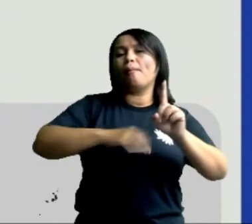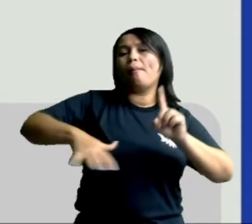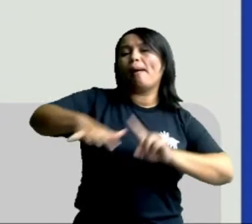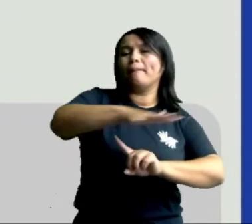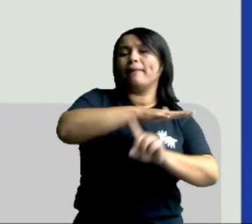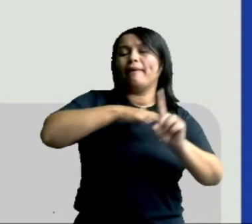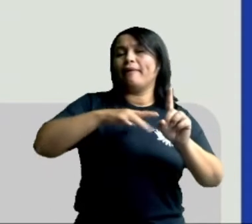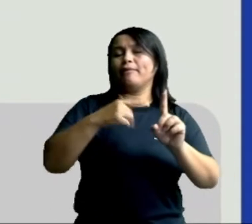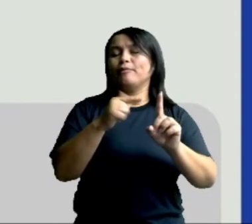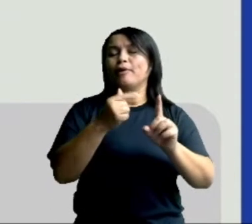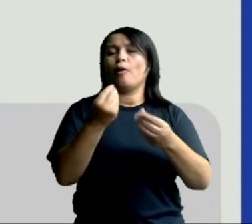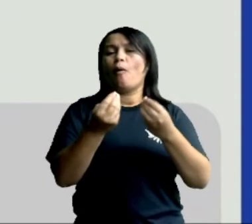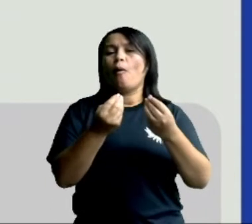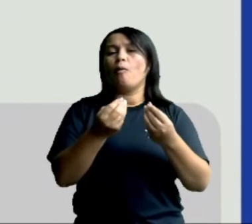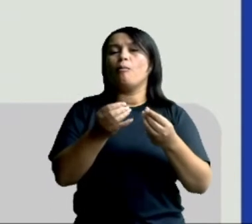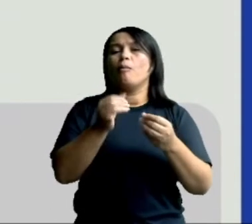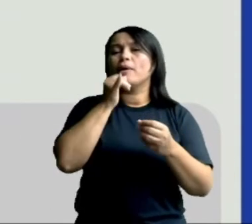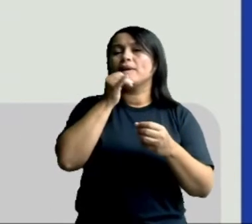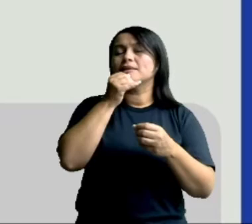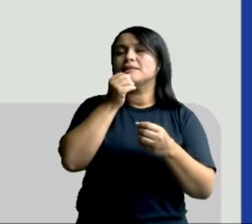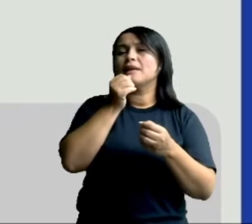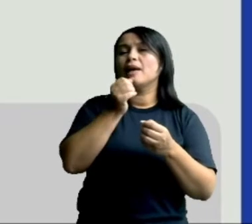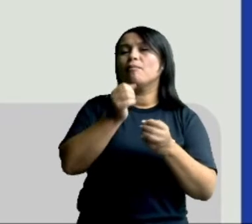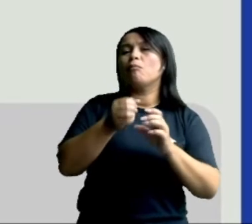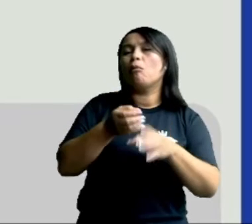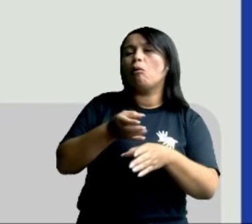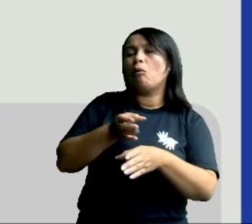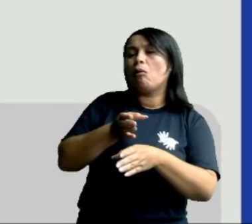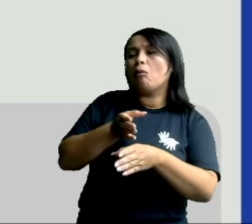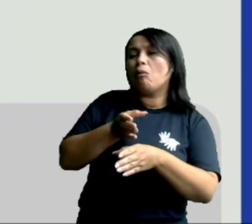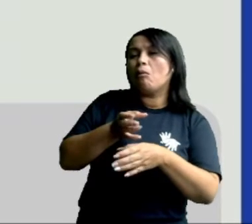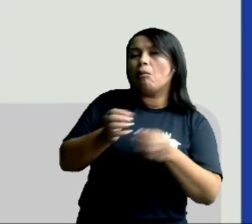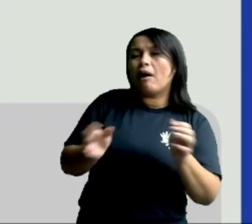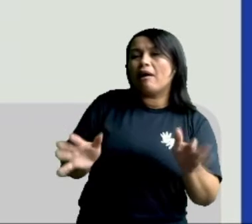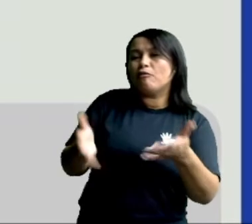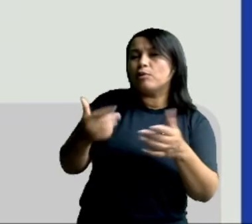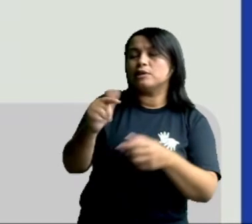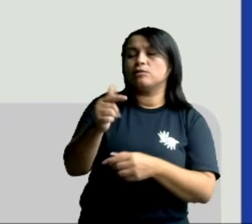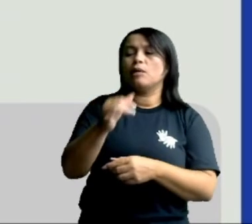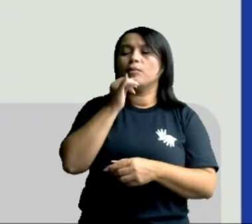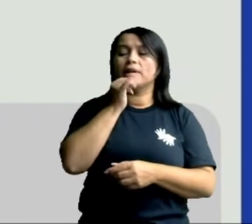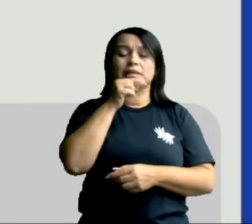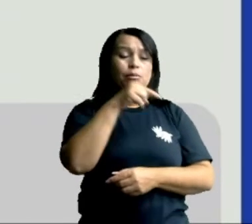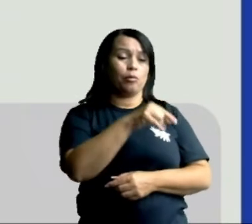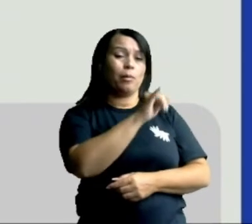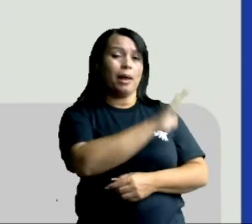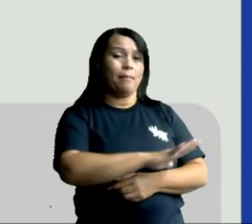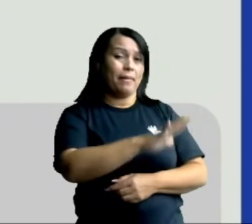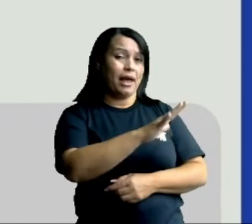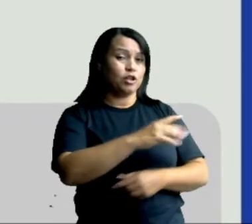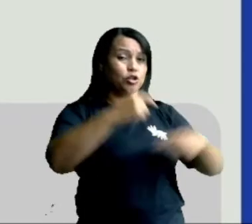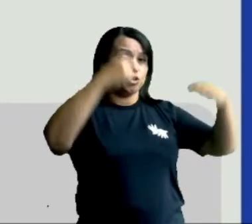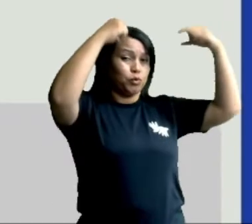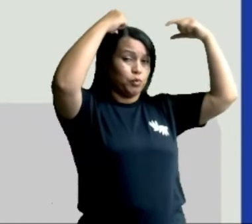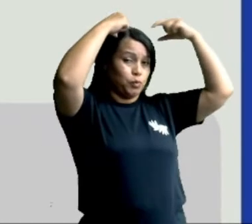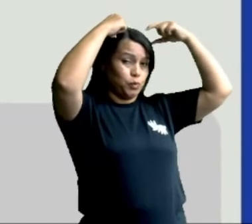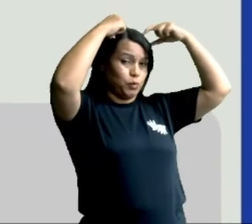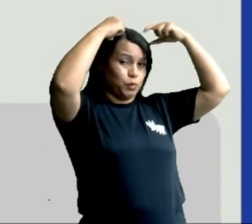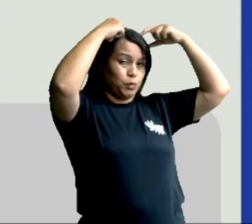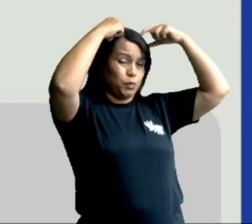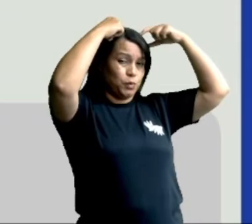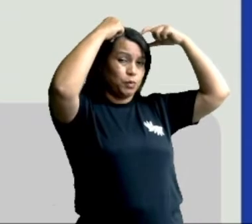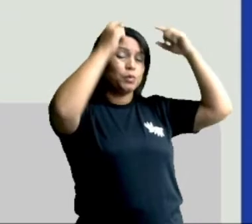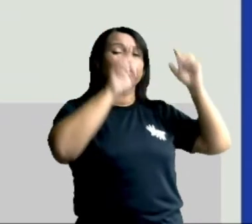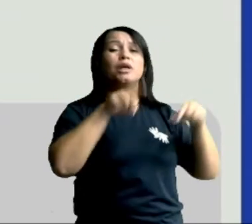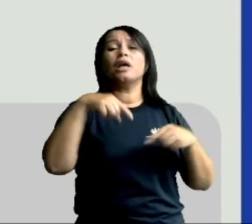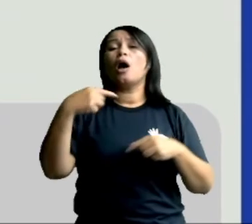duas imagens, numa imagem o urso polar e na outra a onça pintada, né? Observem